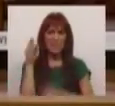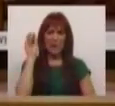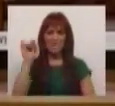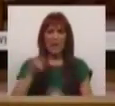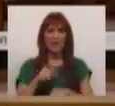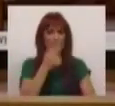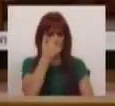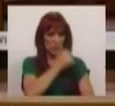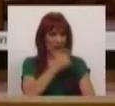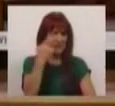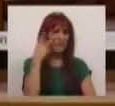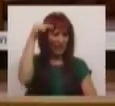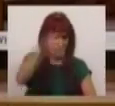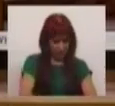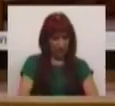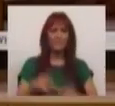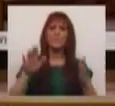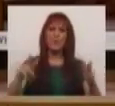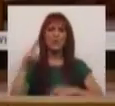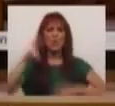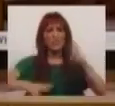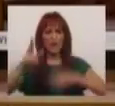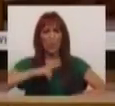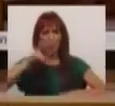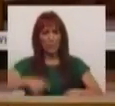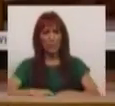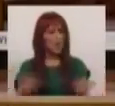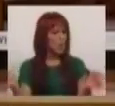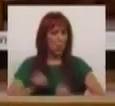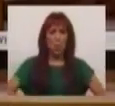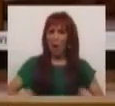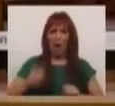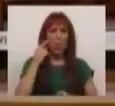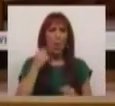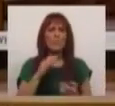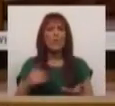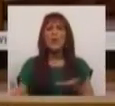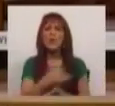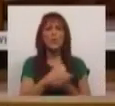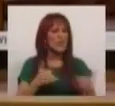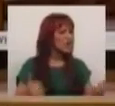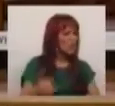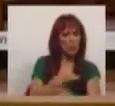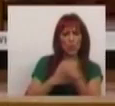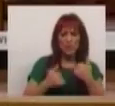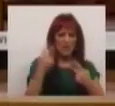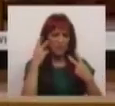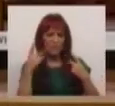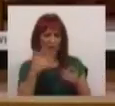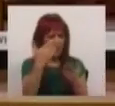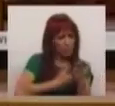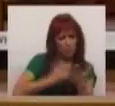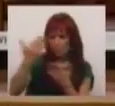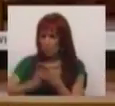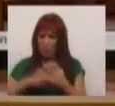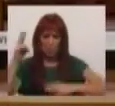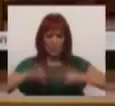de residentes. Ou seja, o fisco português não tem como cruzar dados e verificar se as declarações